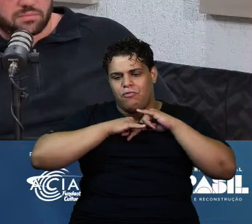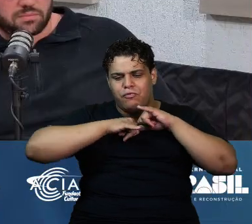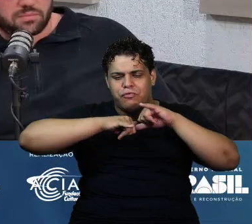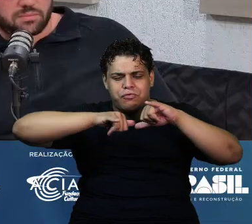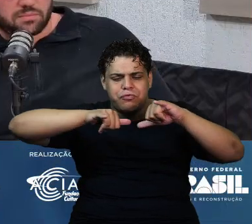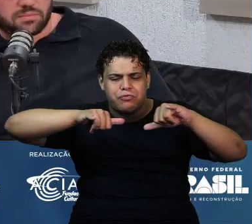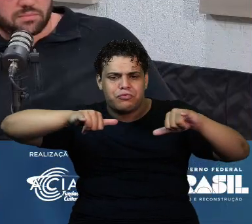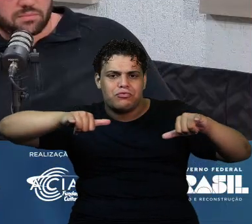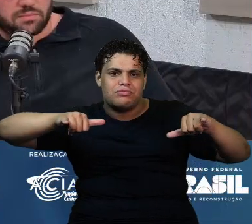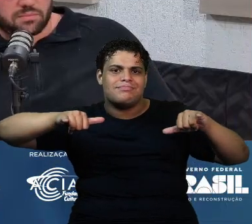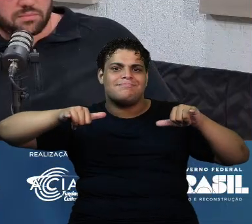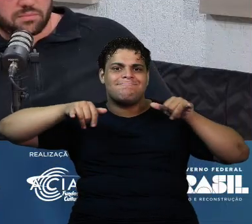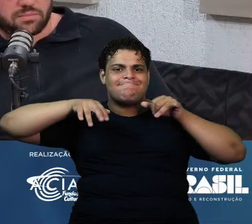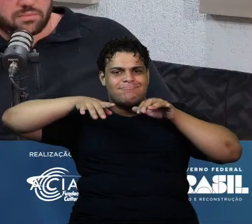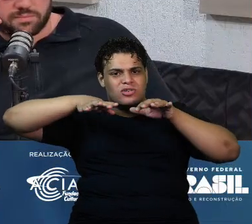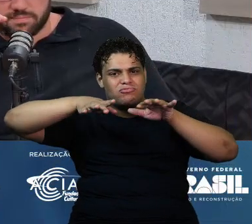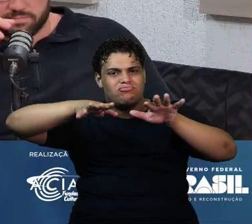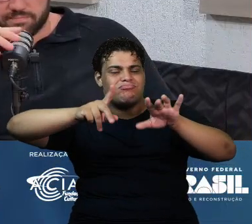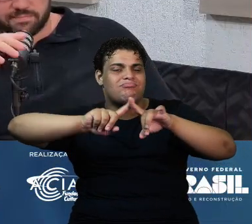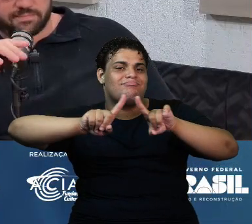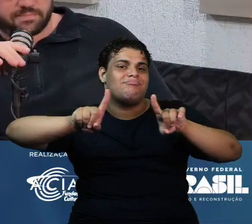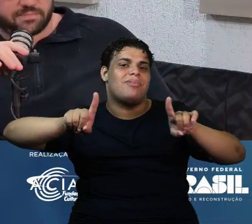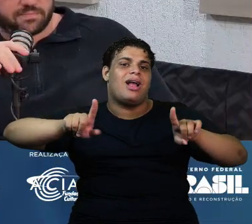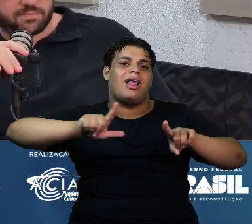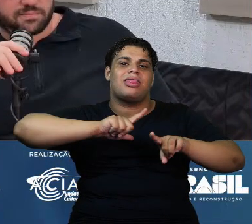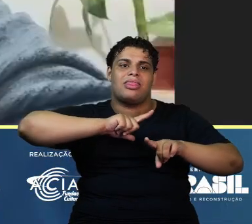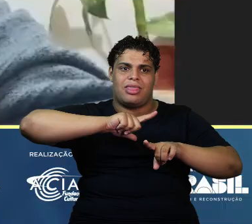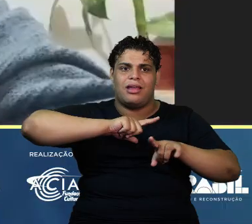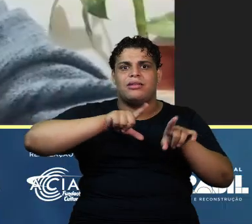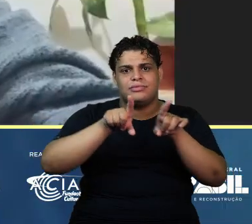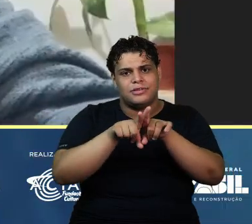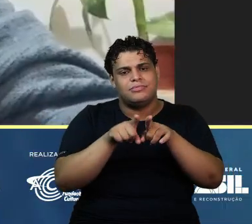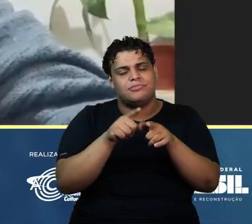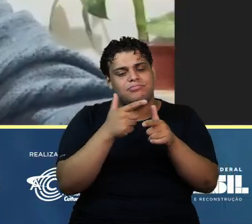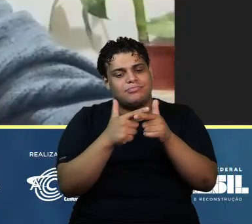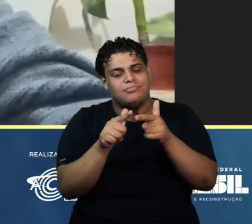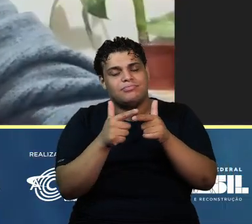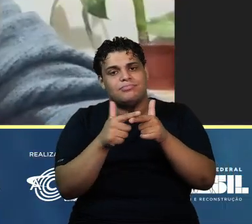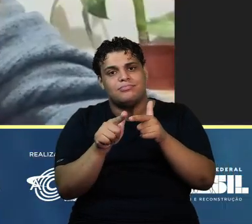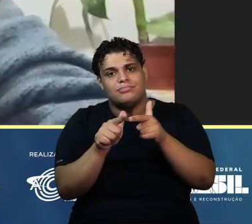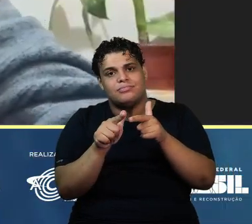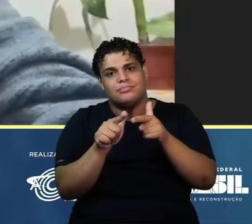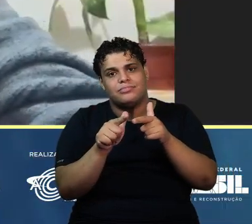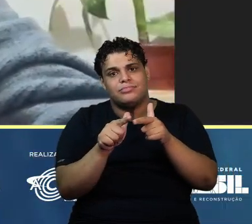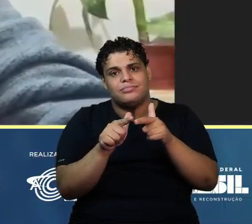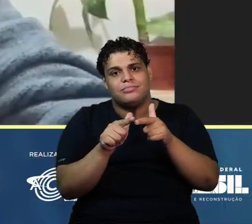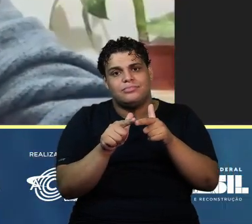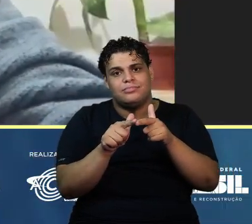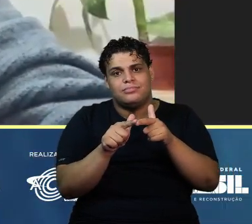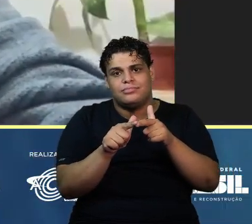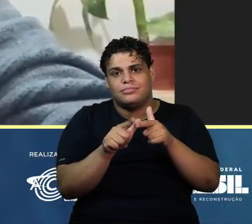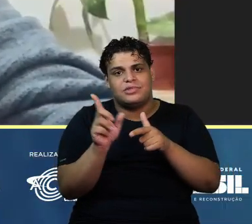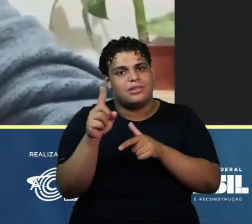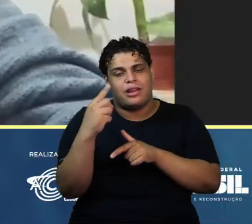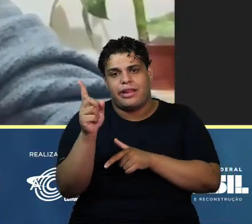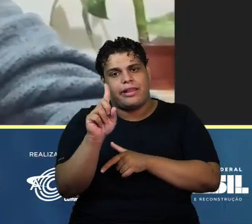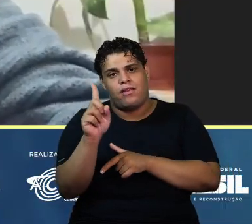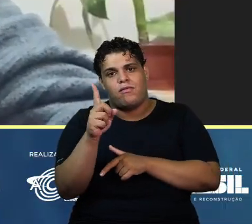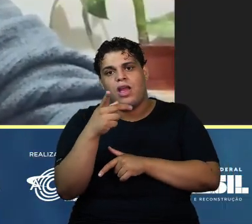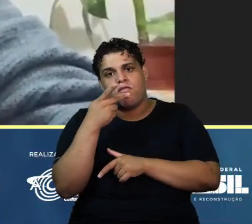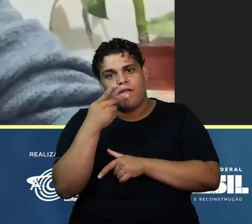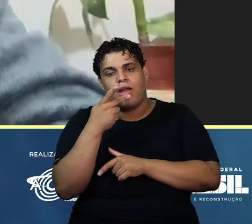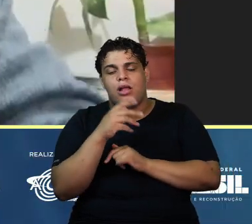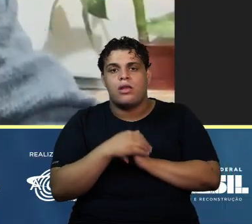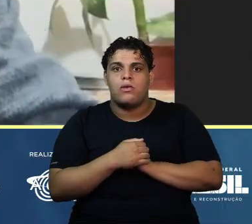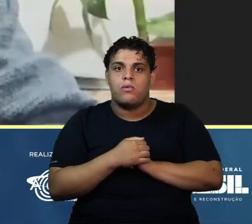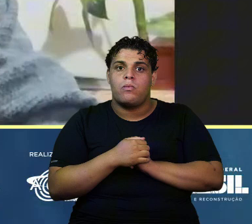que a gente tem vários outros itens plásticos que estão trazendo muitos impactos também e que não estão sendo falados, né?